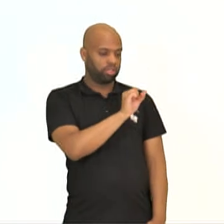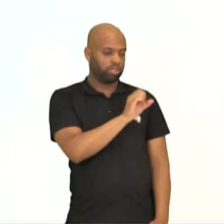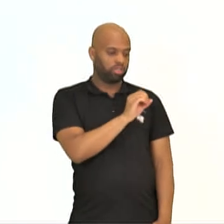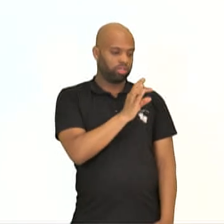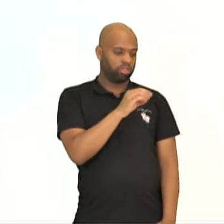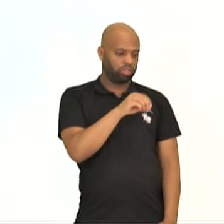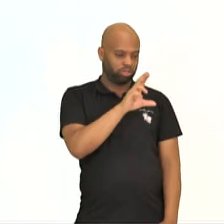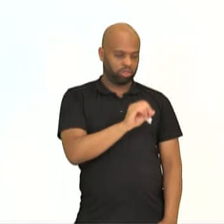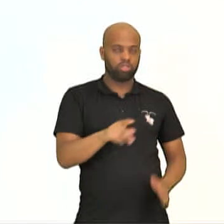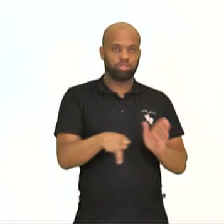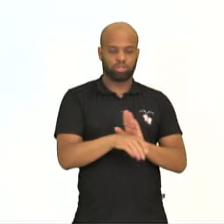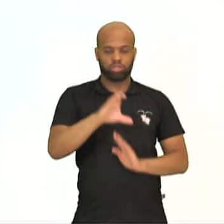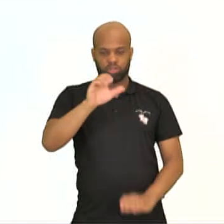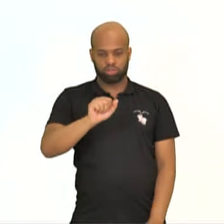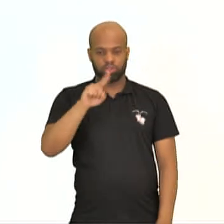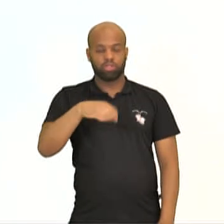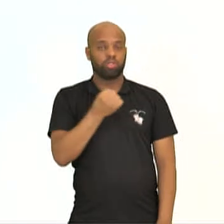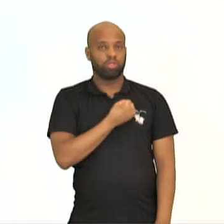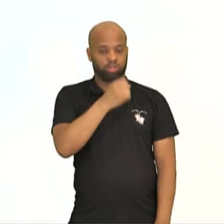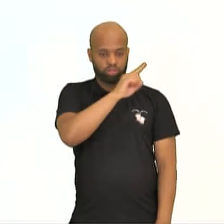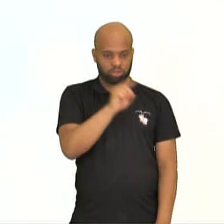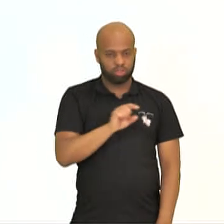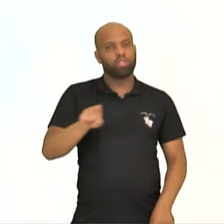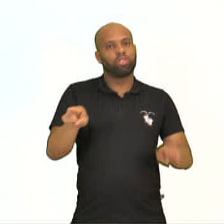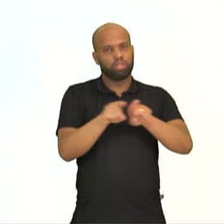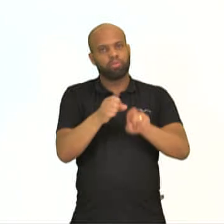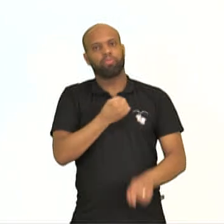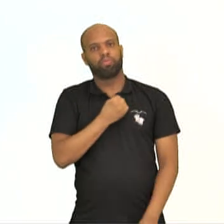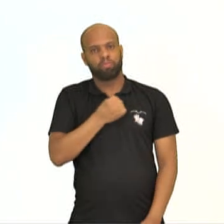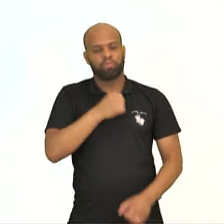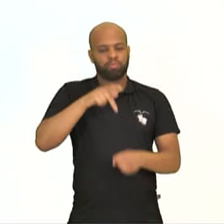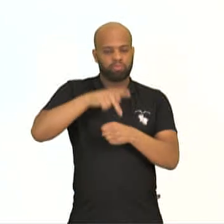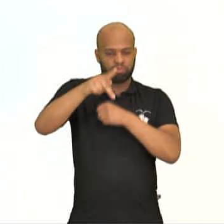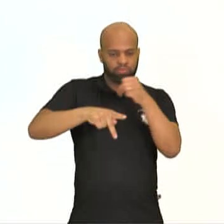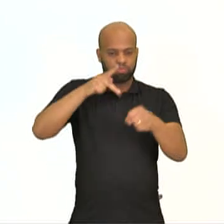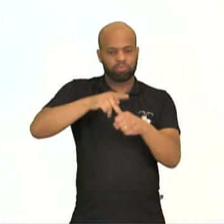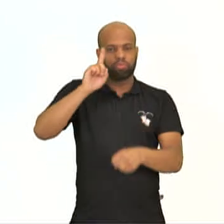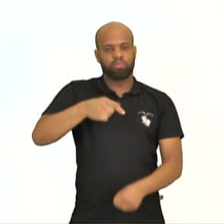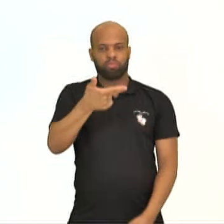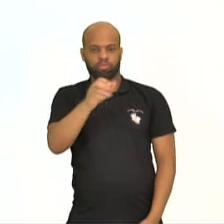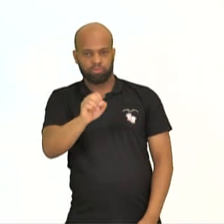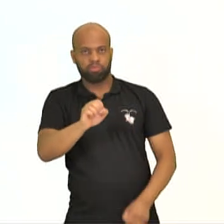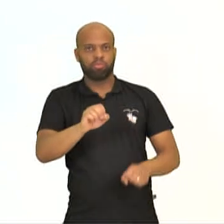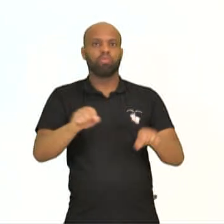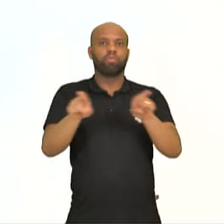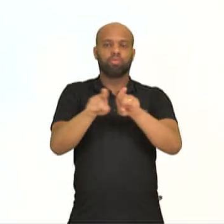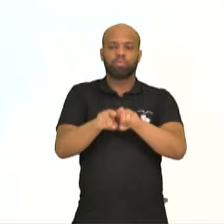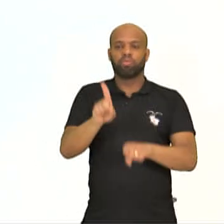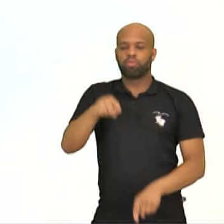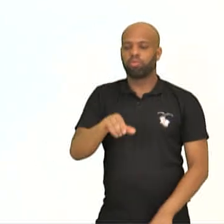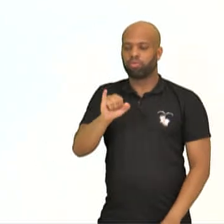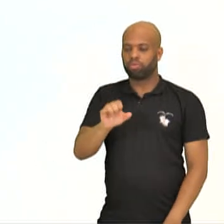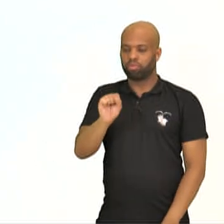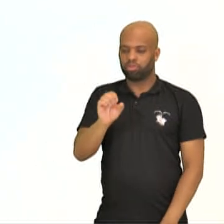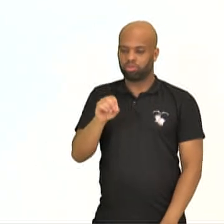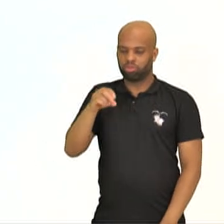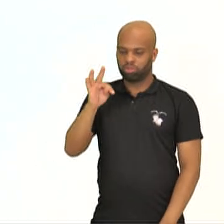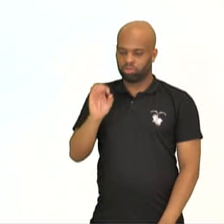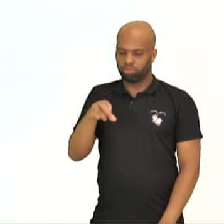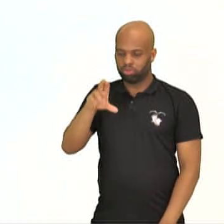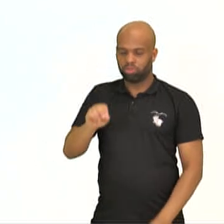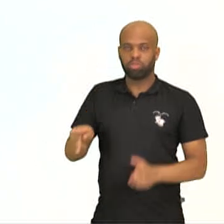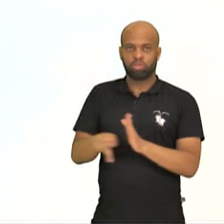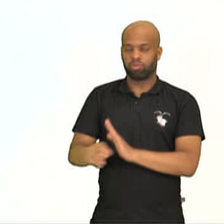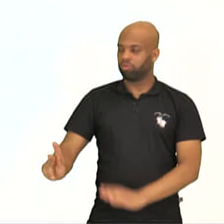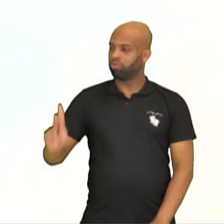cálcio, então seu número atômico ou número de prótons é igual a 20. E como ele é isótono do potássio, seu número